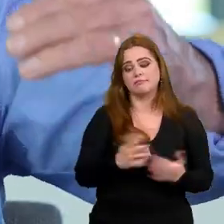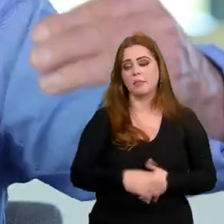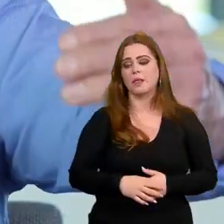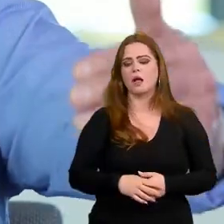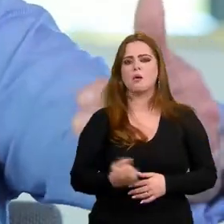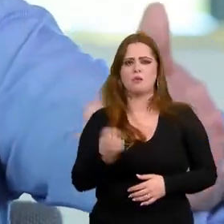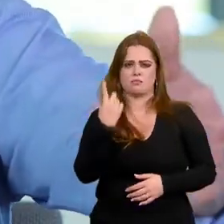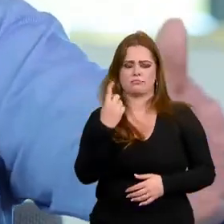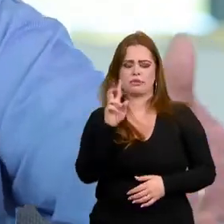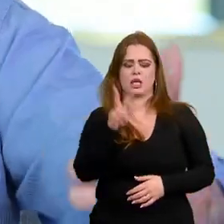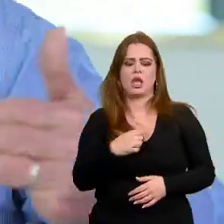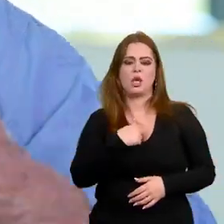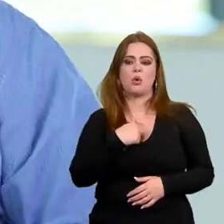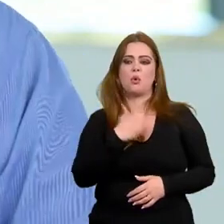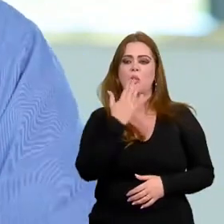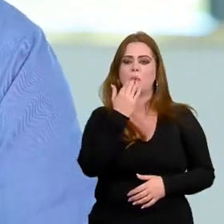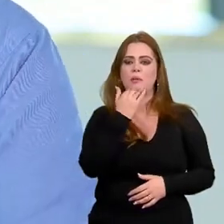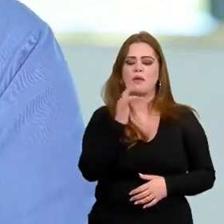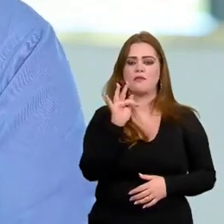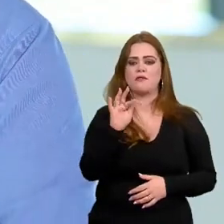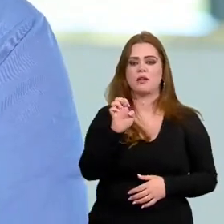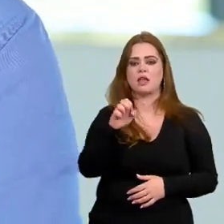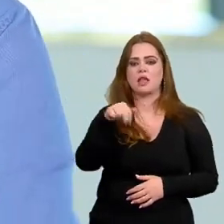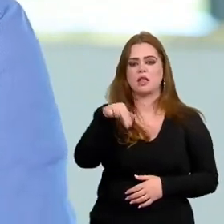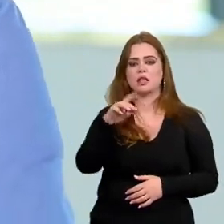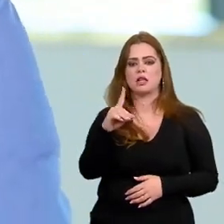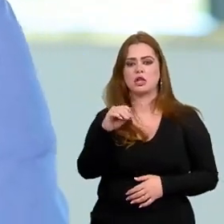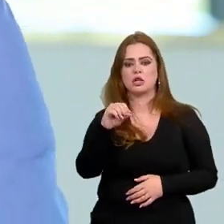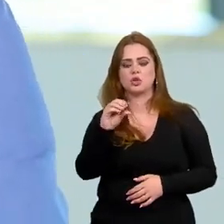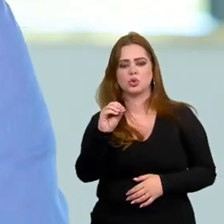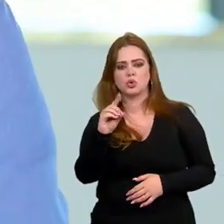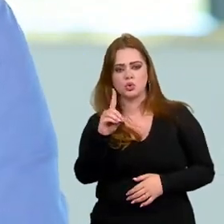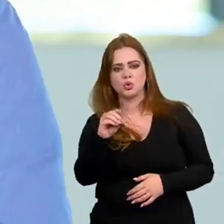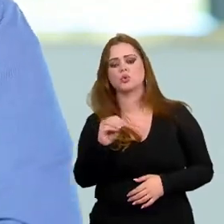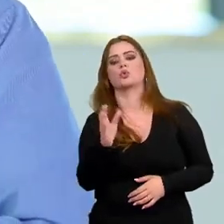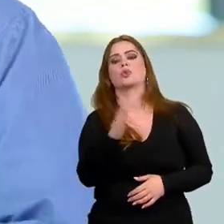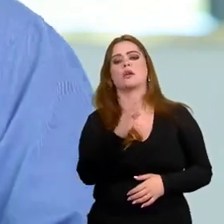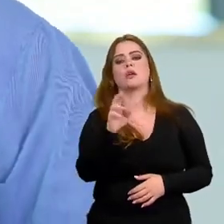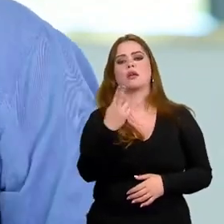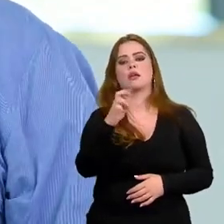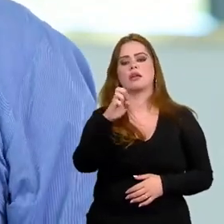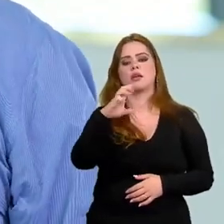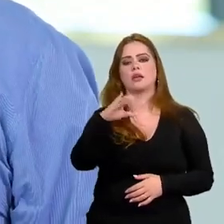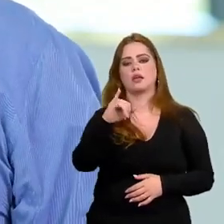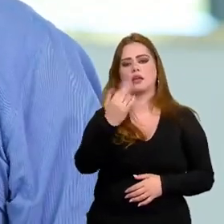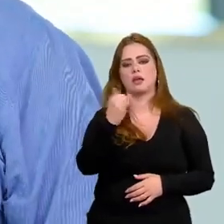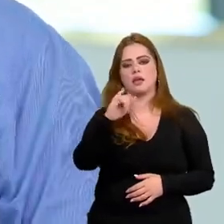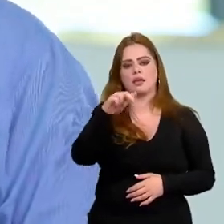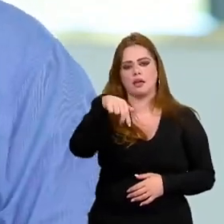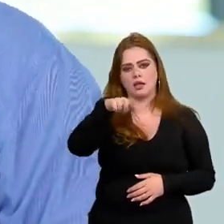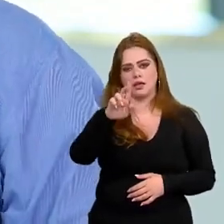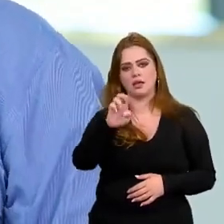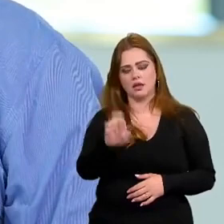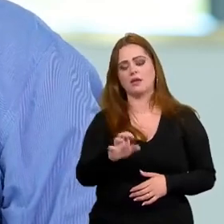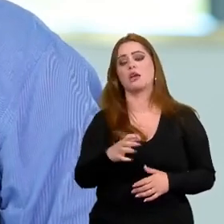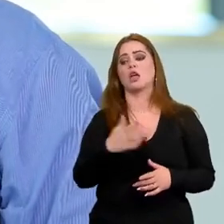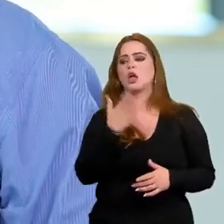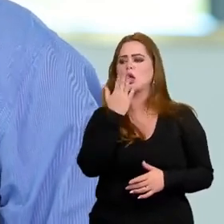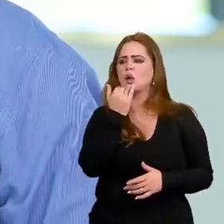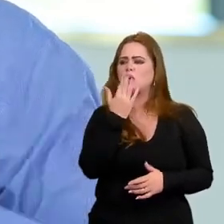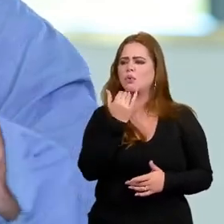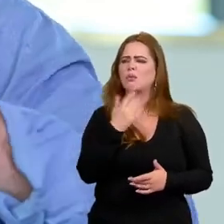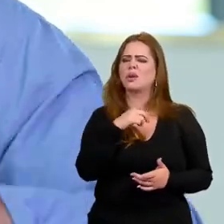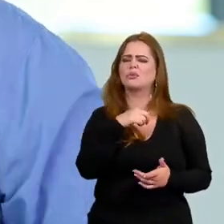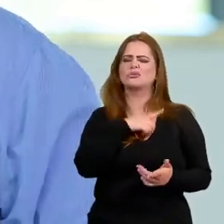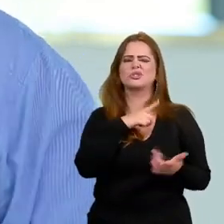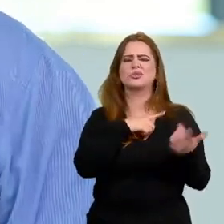na despedida do Fernando Henrique Cardoso, ele convocou os presidentes da América do Sul. Sim. Eu vim aqui. E tinha uma